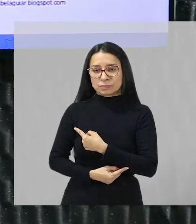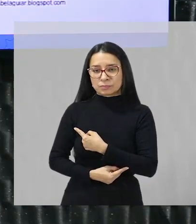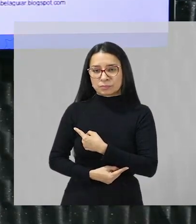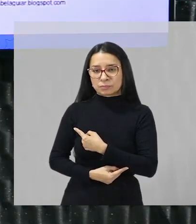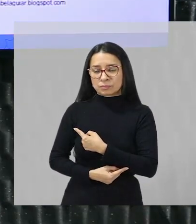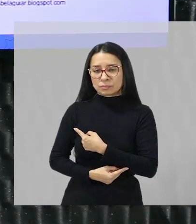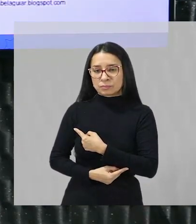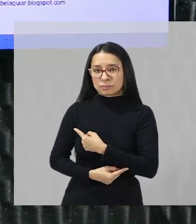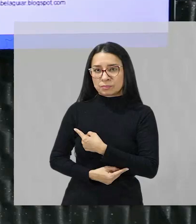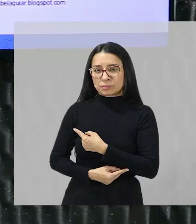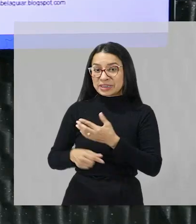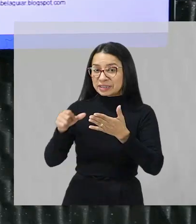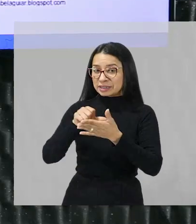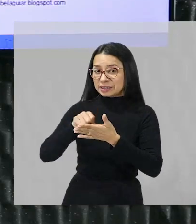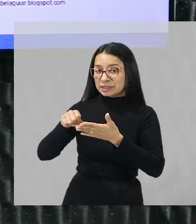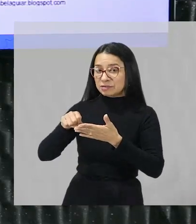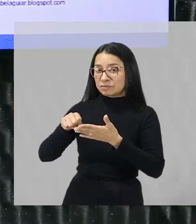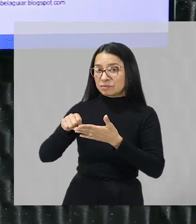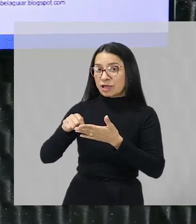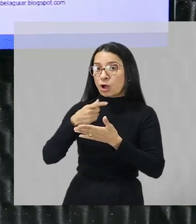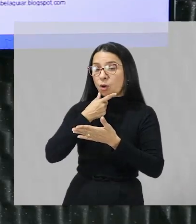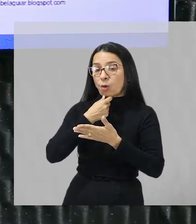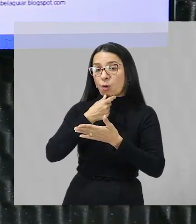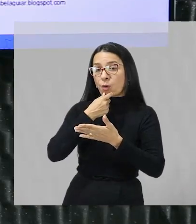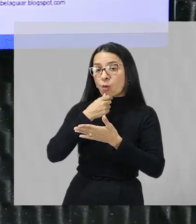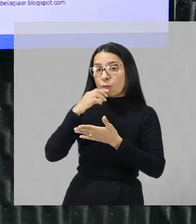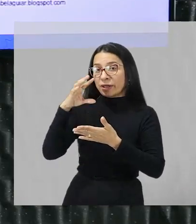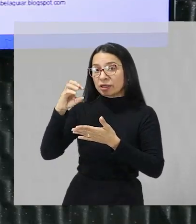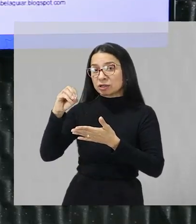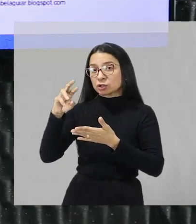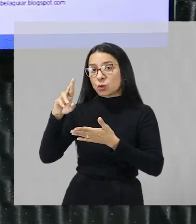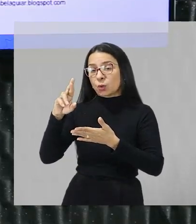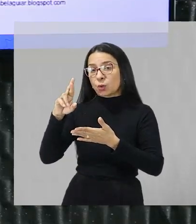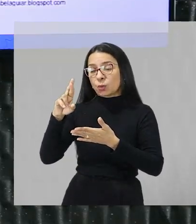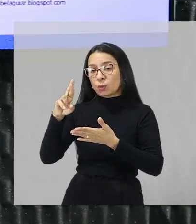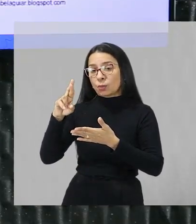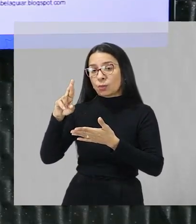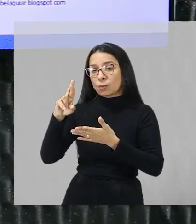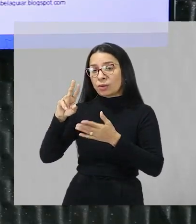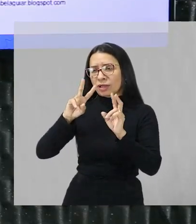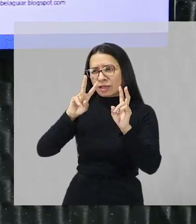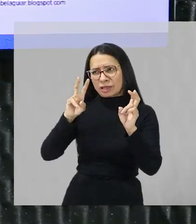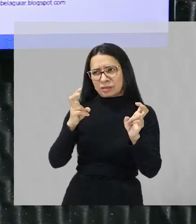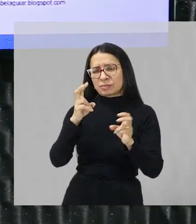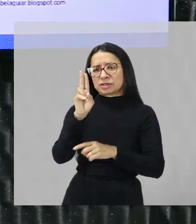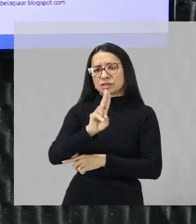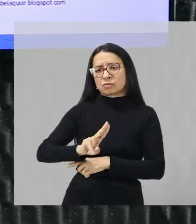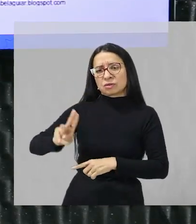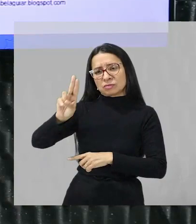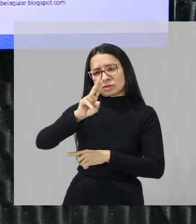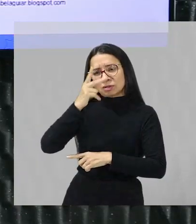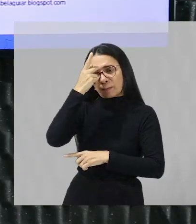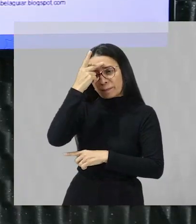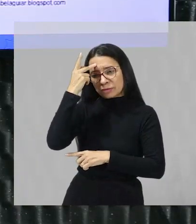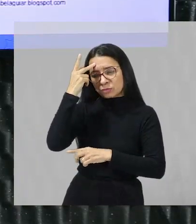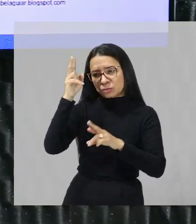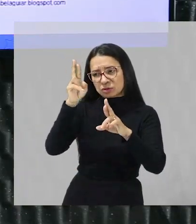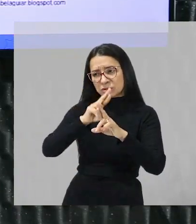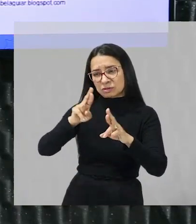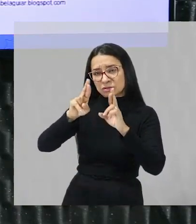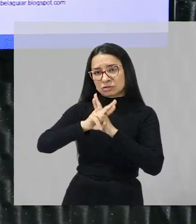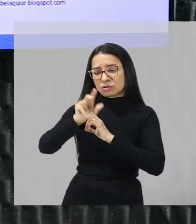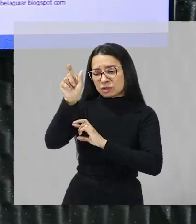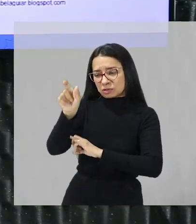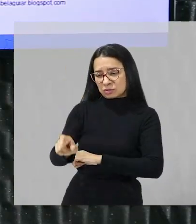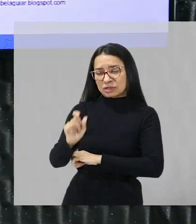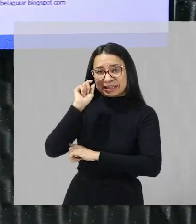charge, figura, qualquer outra coisa. O tema é a primeira coisa. Vamos lá. A supervalorização do masculino